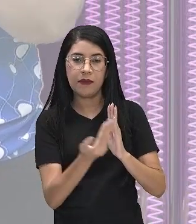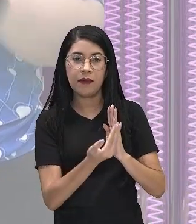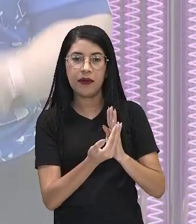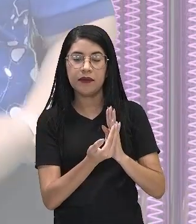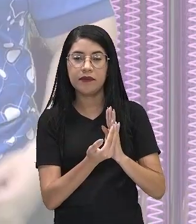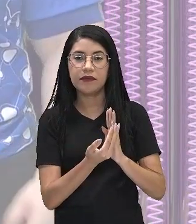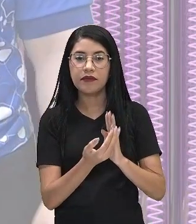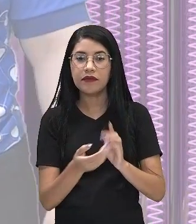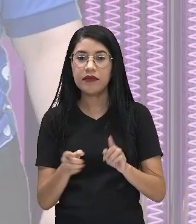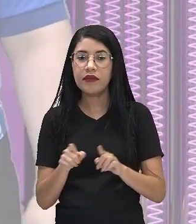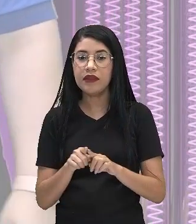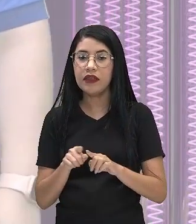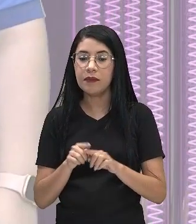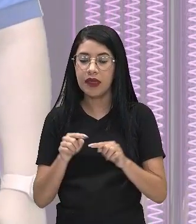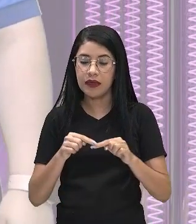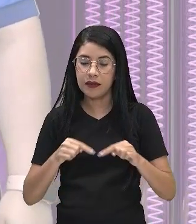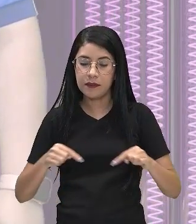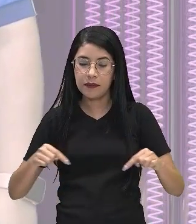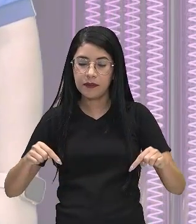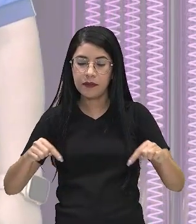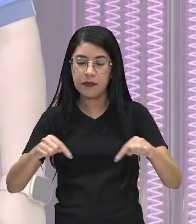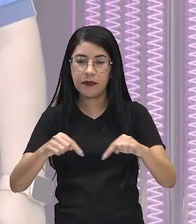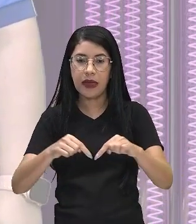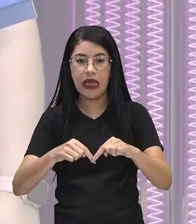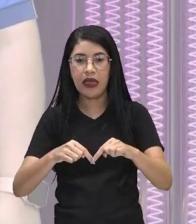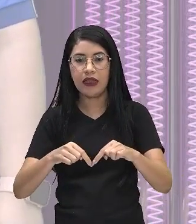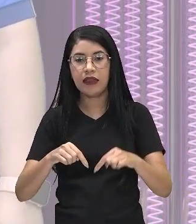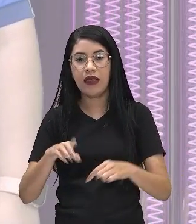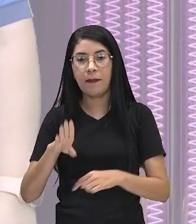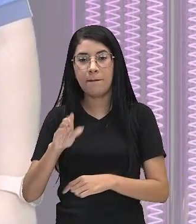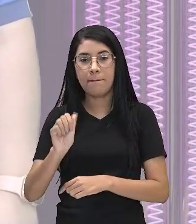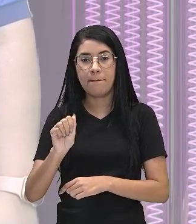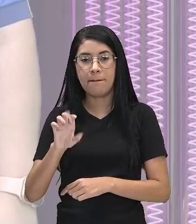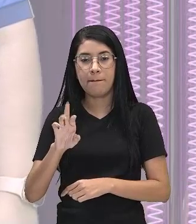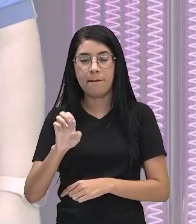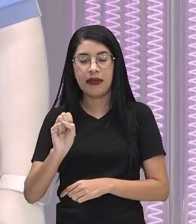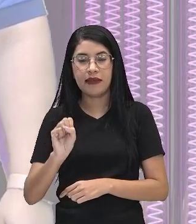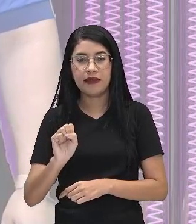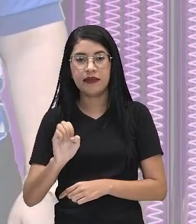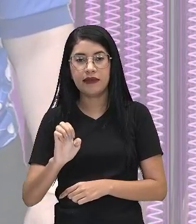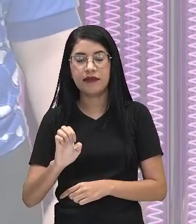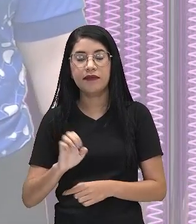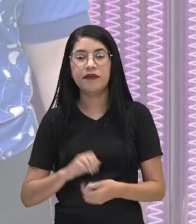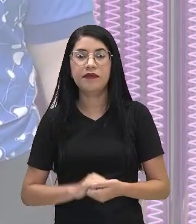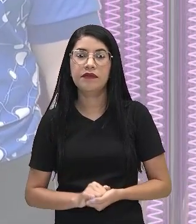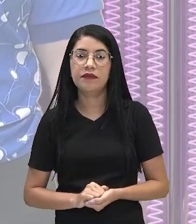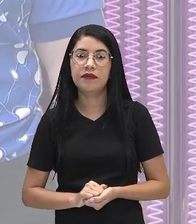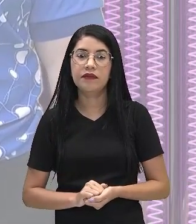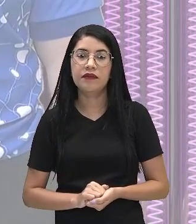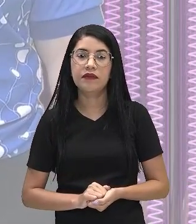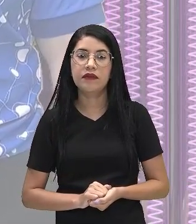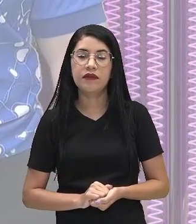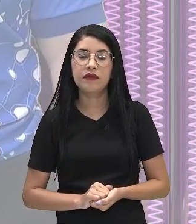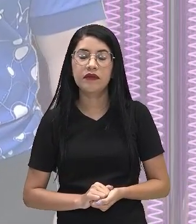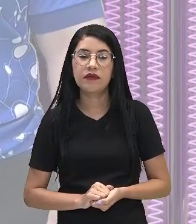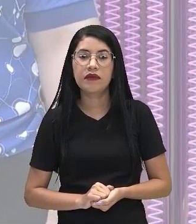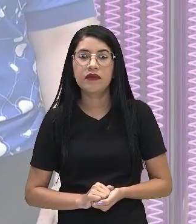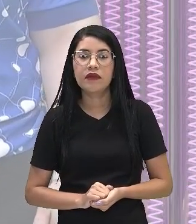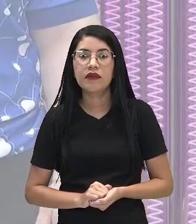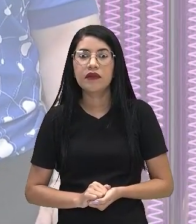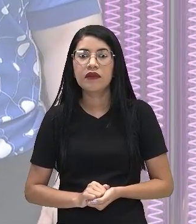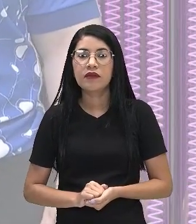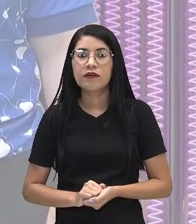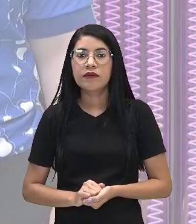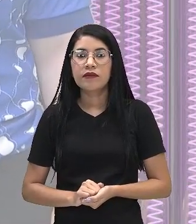fechando, e tem a aresta aqui da base, ó. Como você está vendo, essa linhazinha aqui do próprio pentágono, né, é chamado